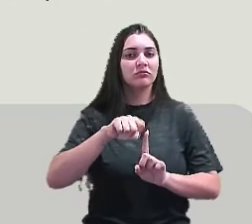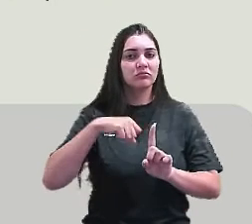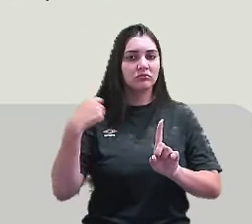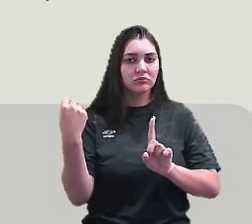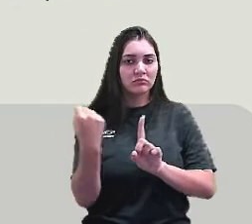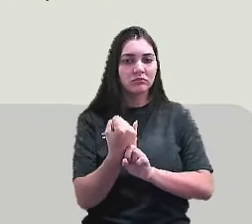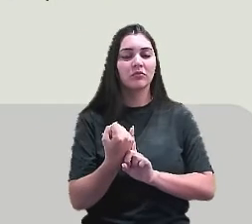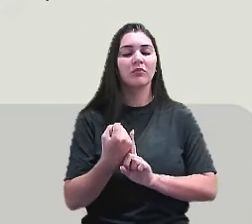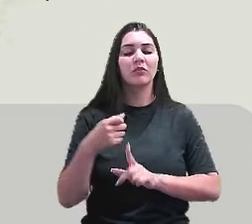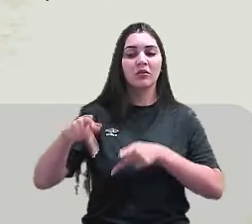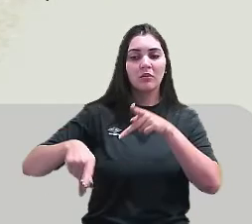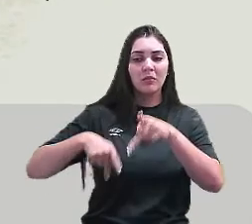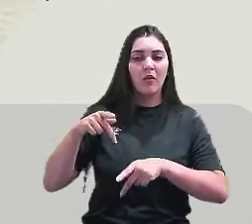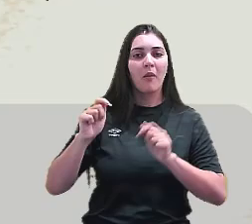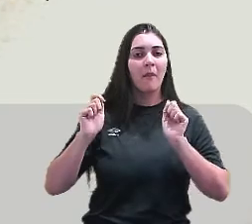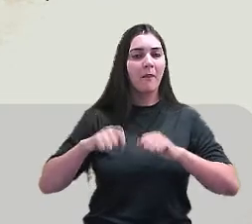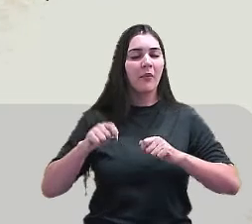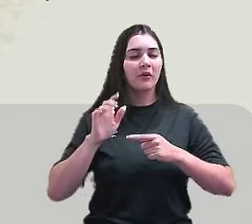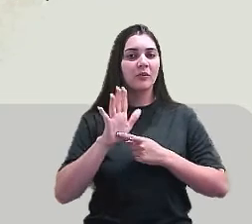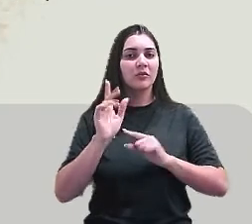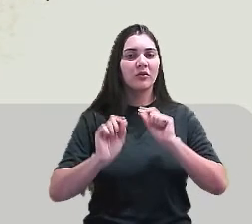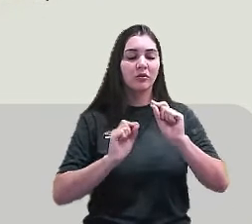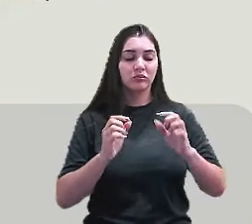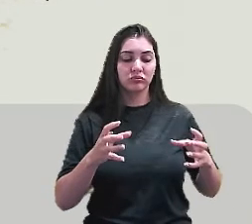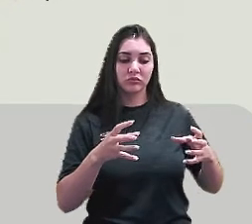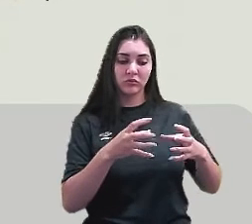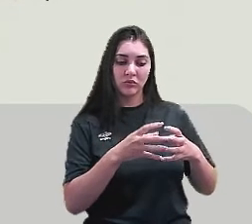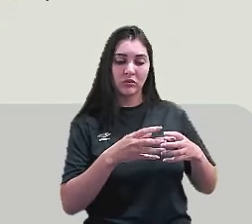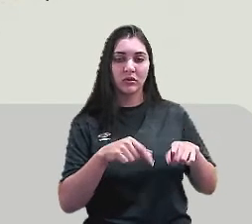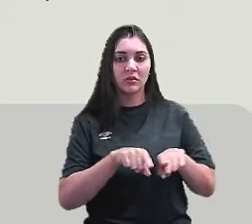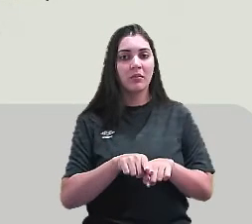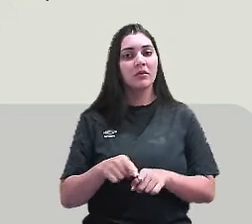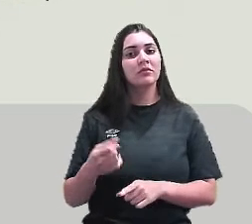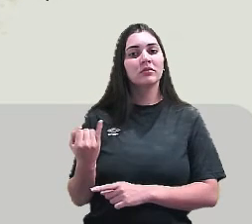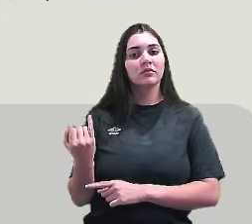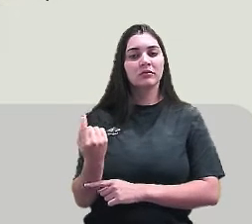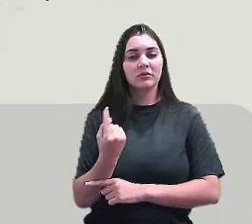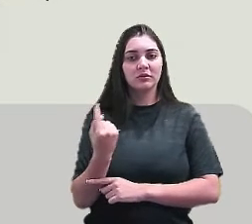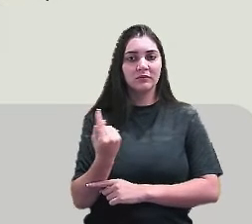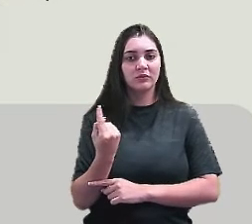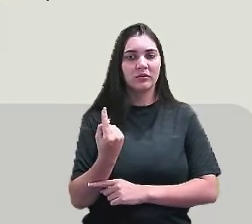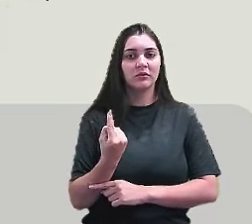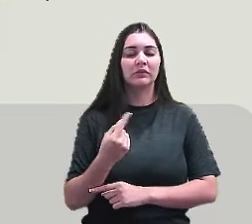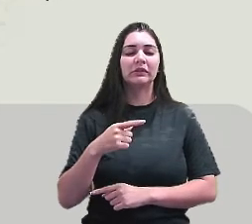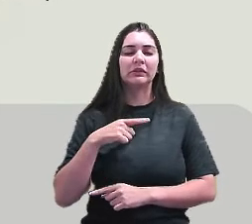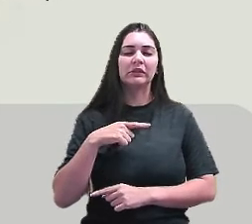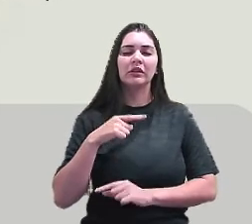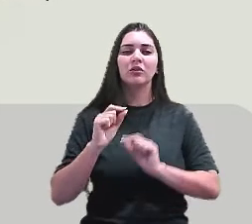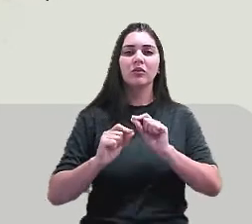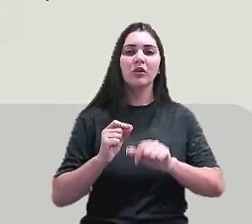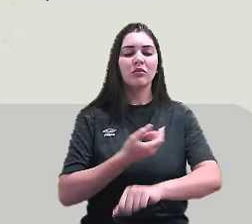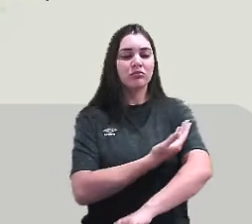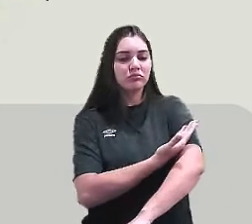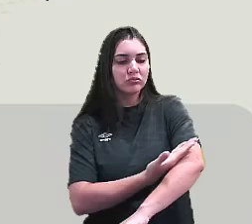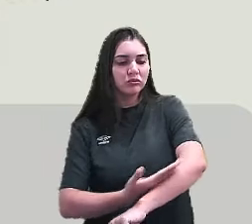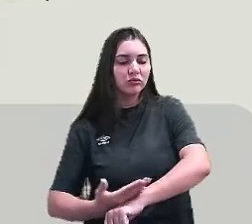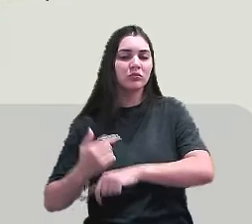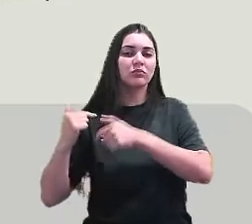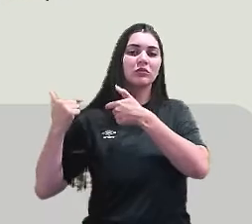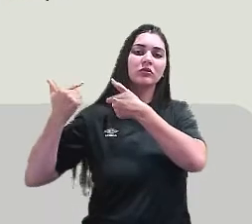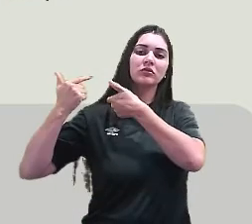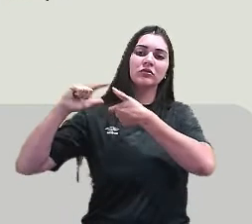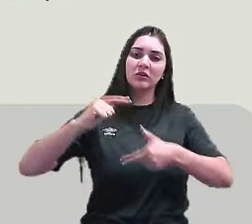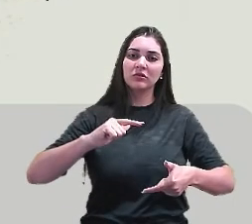ser manifestado tanto de forma coletiva quanto individual e reproduz os costumes e tradições de um povo transmitidos